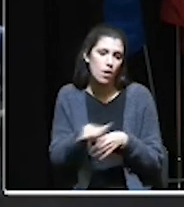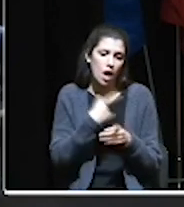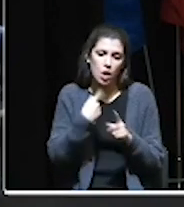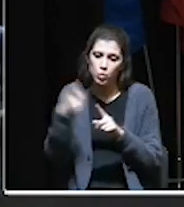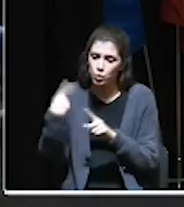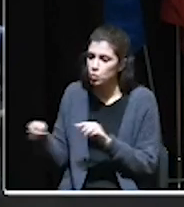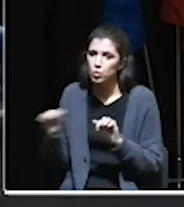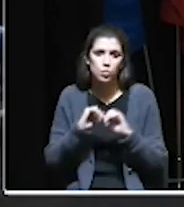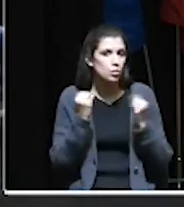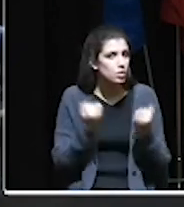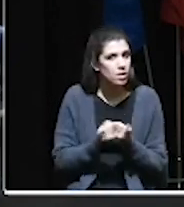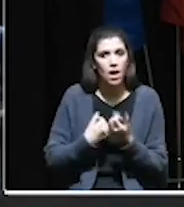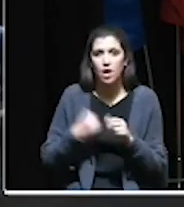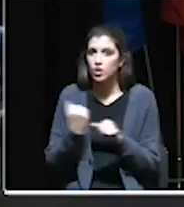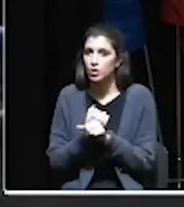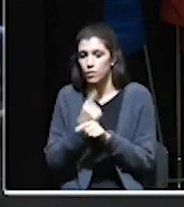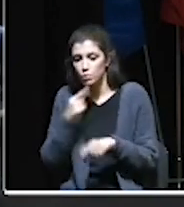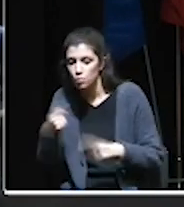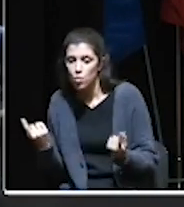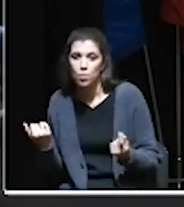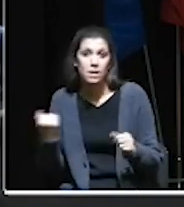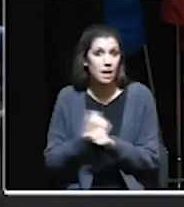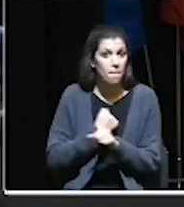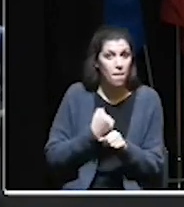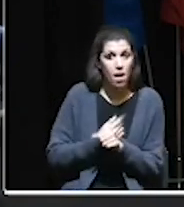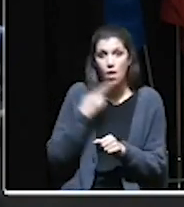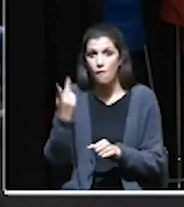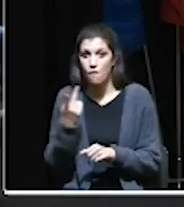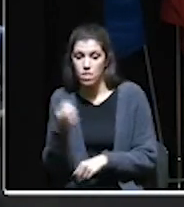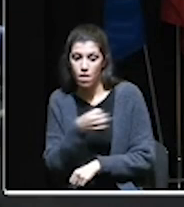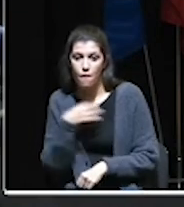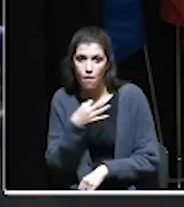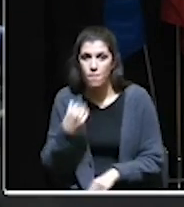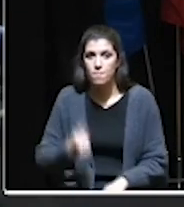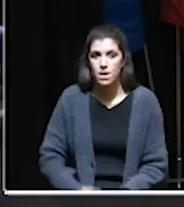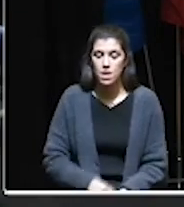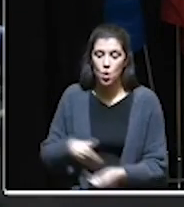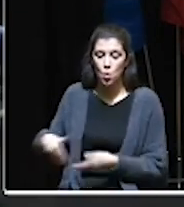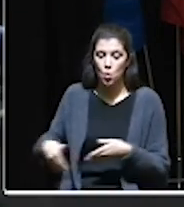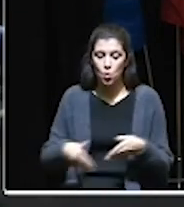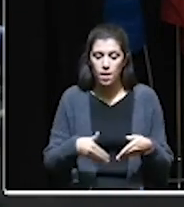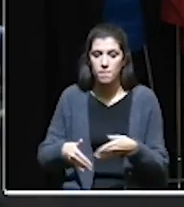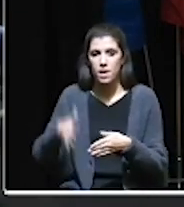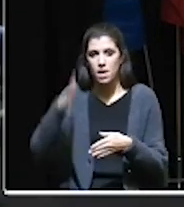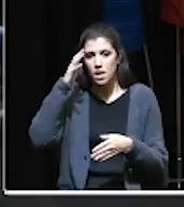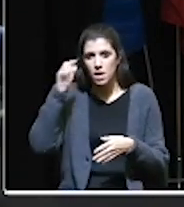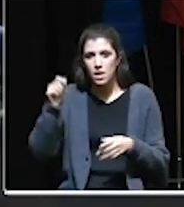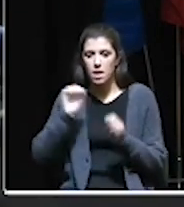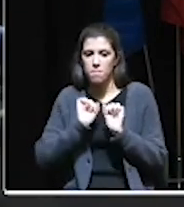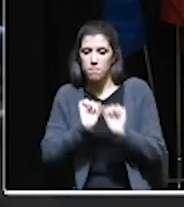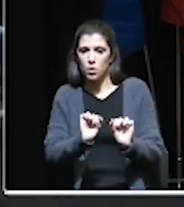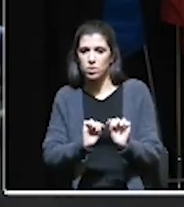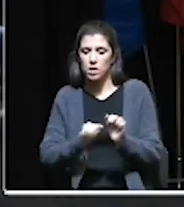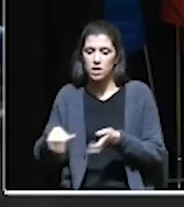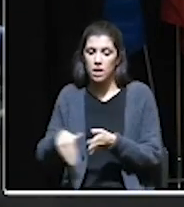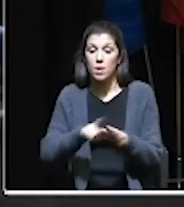nas sociais, nos serviços públicos, no trabalho, na vida familiar. O caminho para combatermos o preconceito ainda é longo, mas